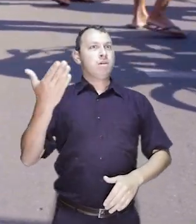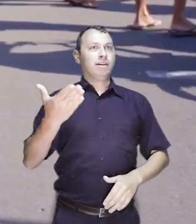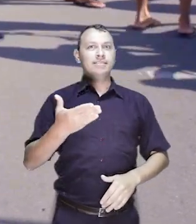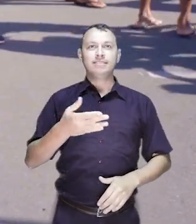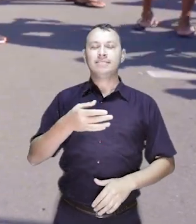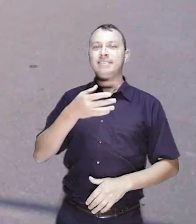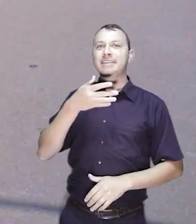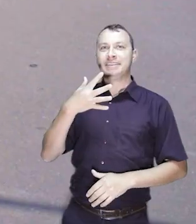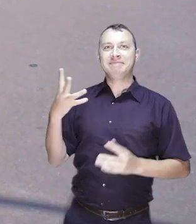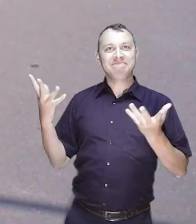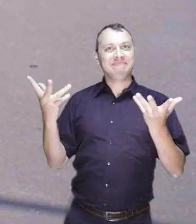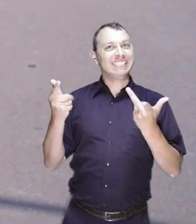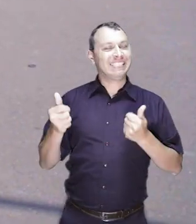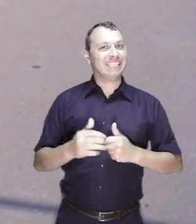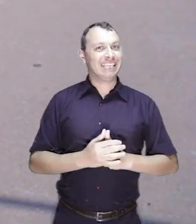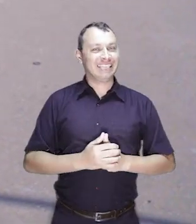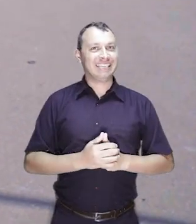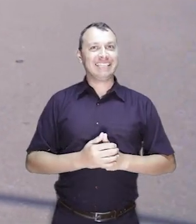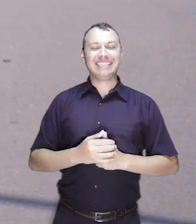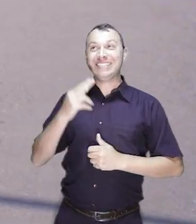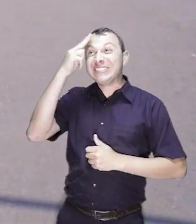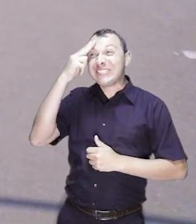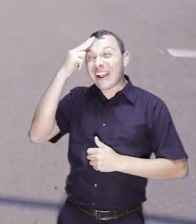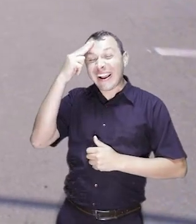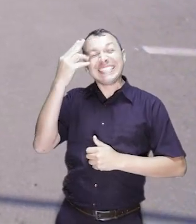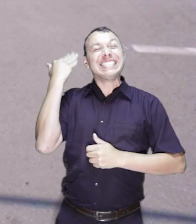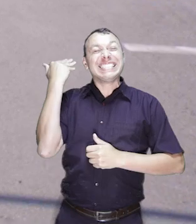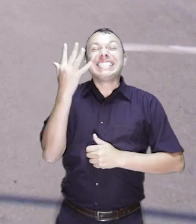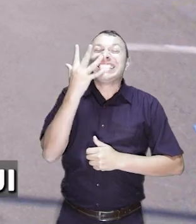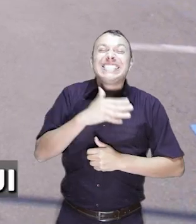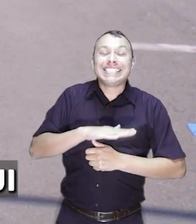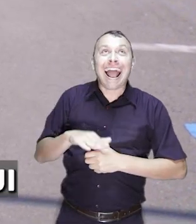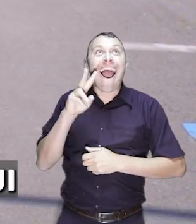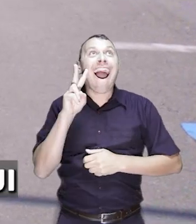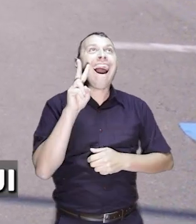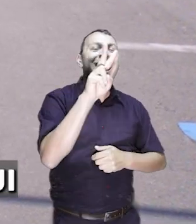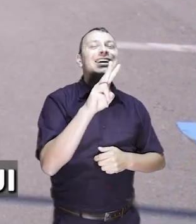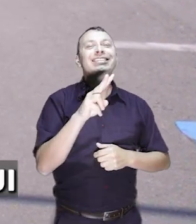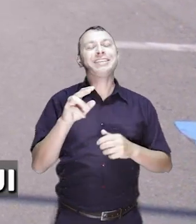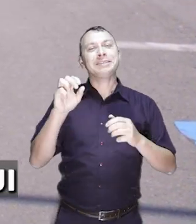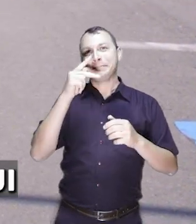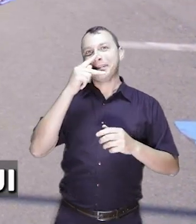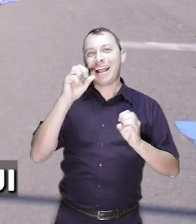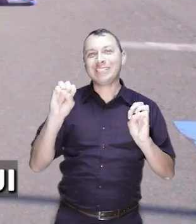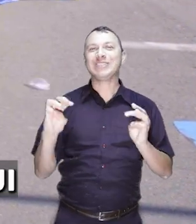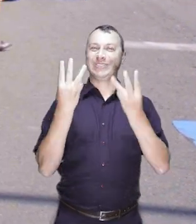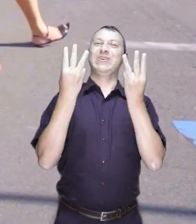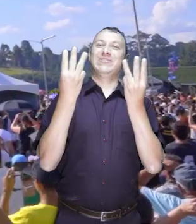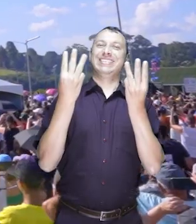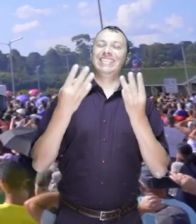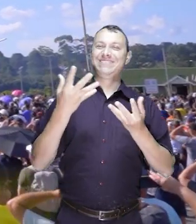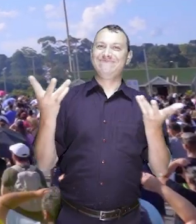impactada. Maravilhoso. Realizando um sonho de infância, então. Verdade, um sonho de infância foi. Pinhais é show, é maravilhoso, né? Viver